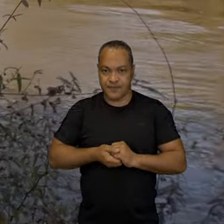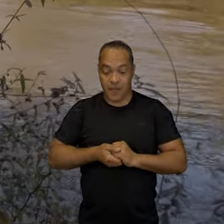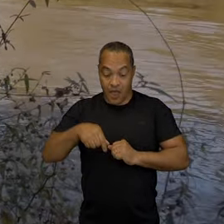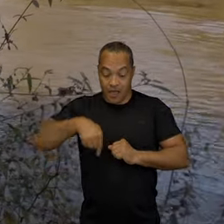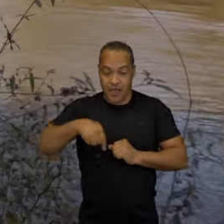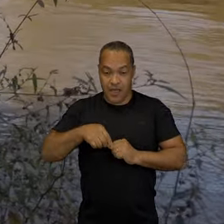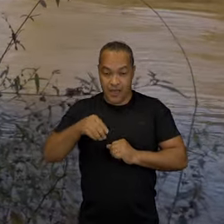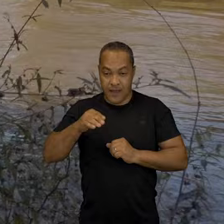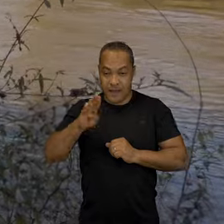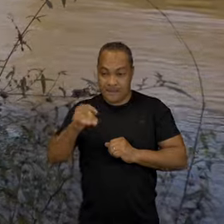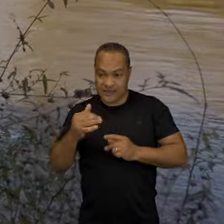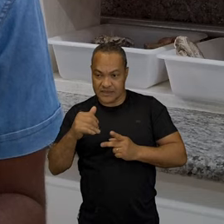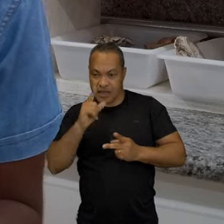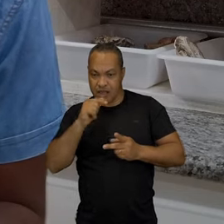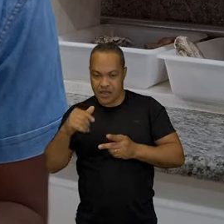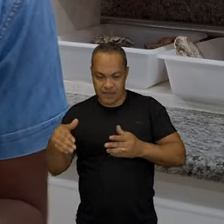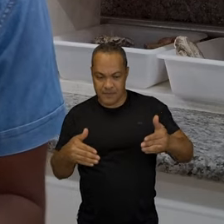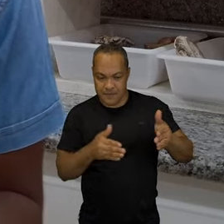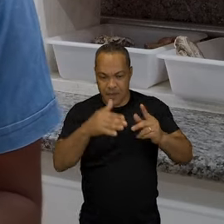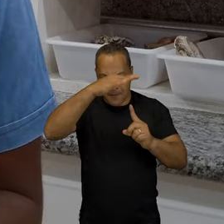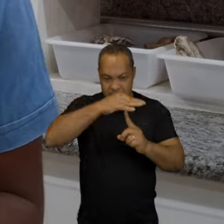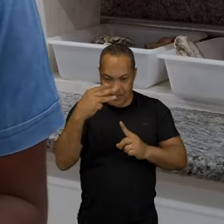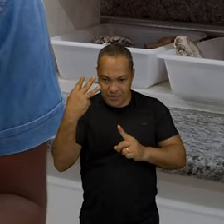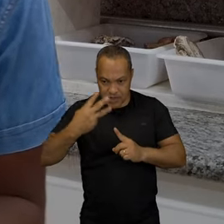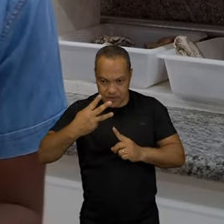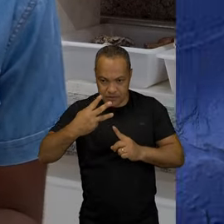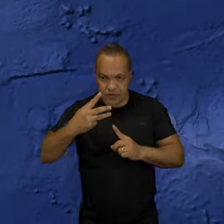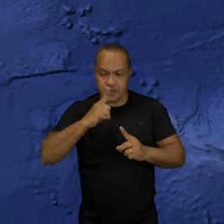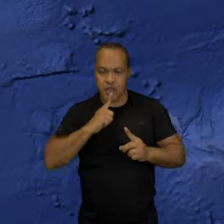A bacia hidrográfica do Paraná 3 envolve um conjunto de rios,